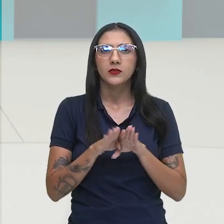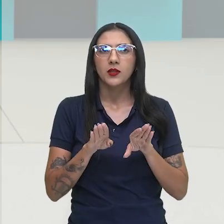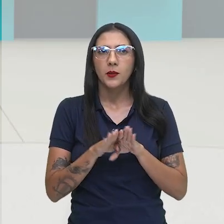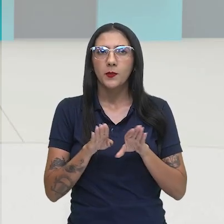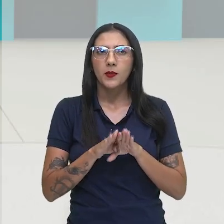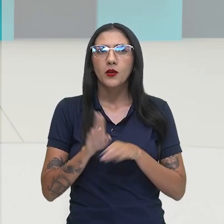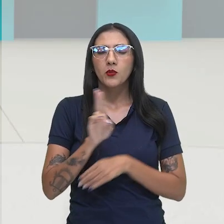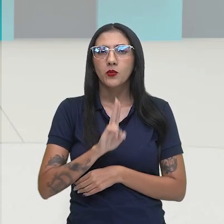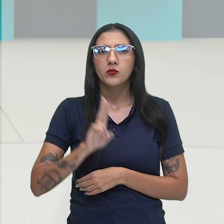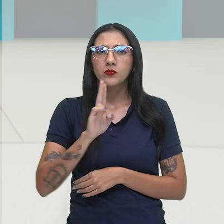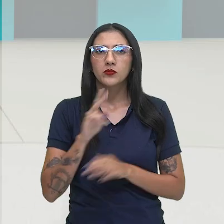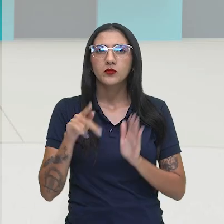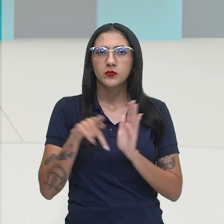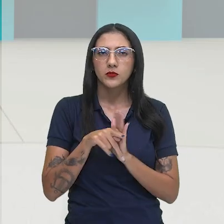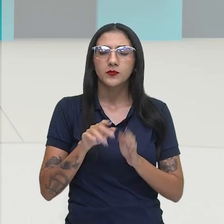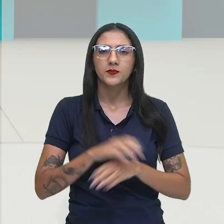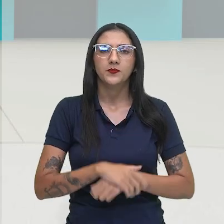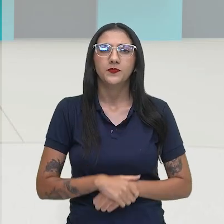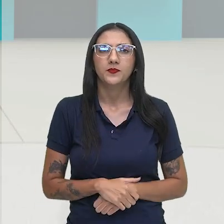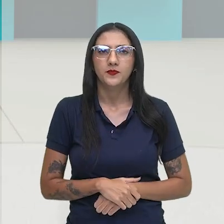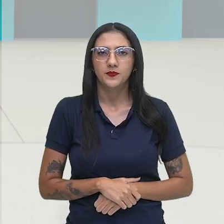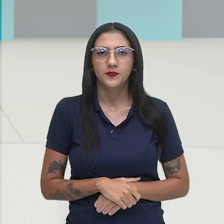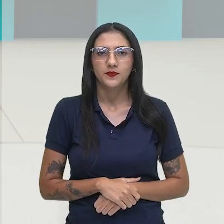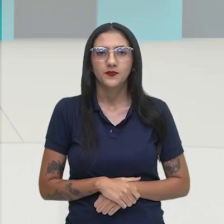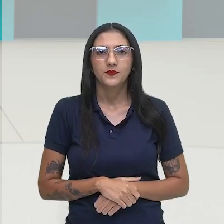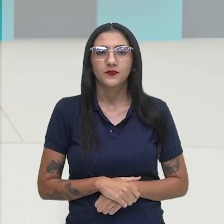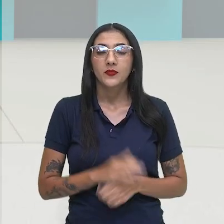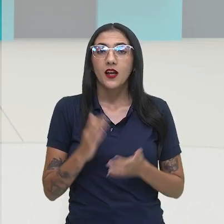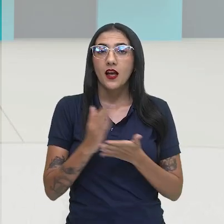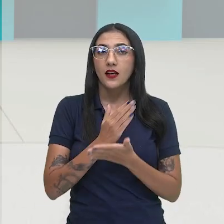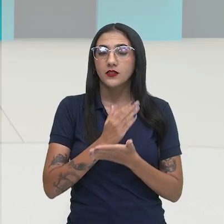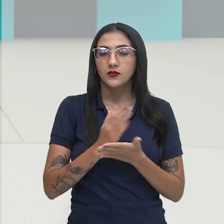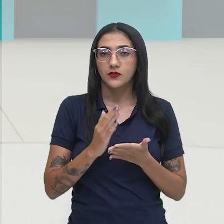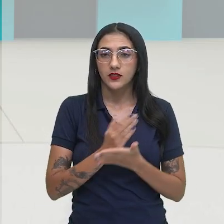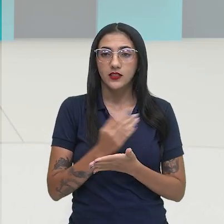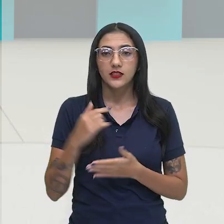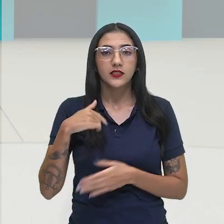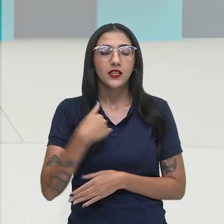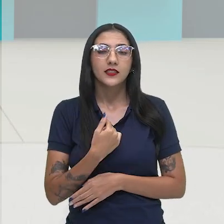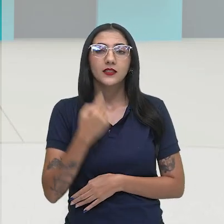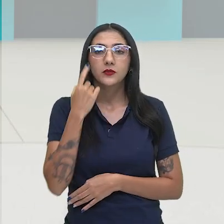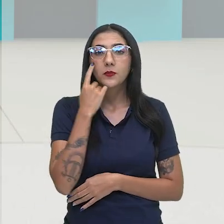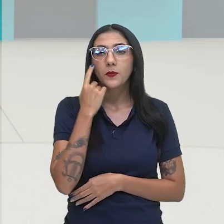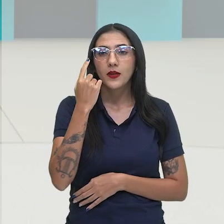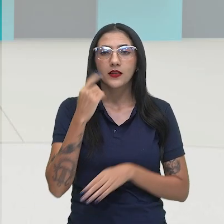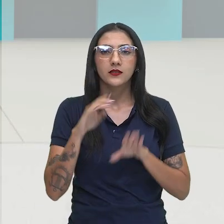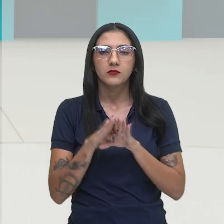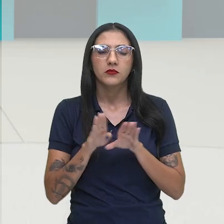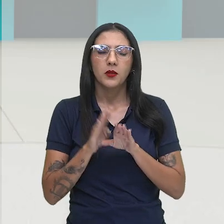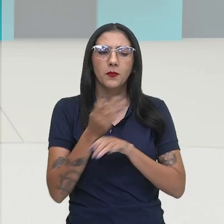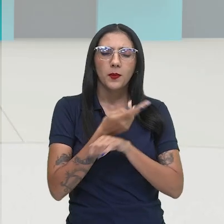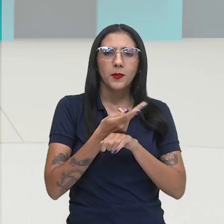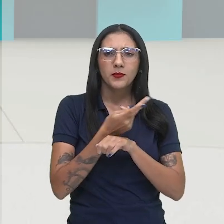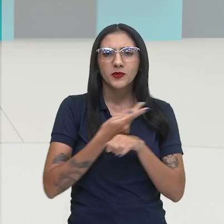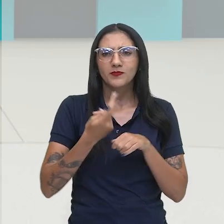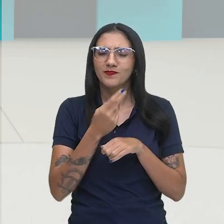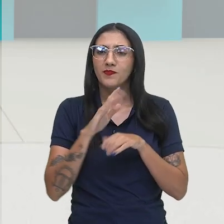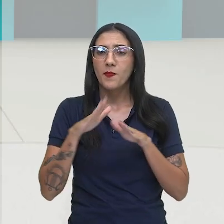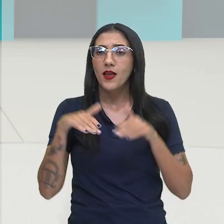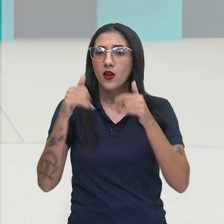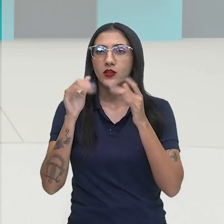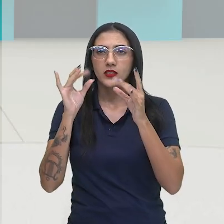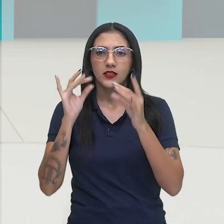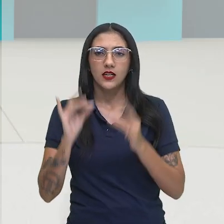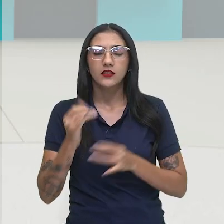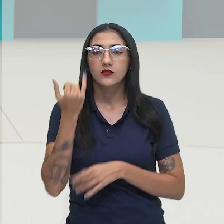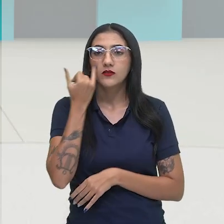vai encontrar aquilo que você busca. Por vezes, nós precisamos e queremos buscar informações mais específicas. Nesse